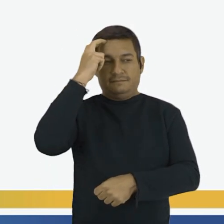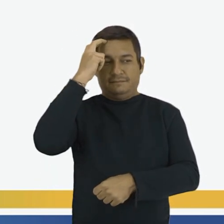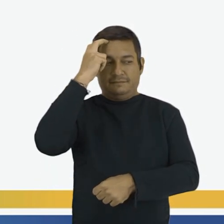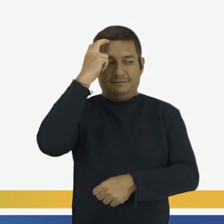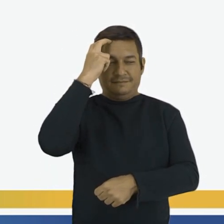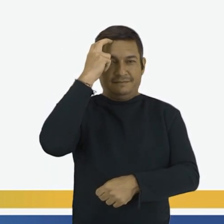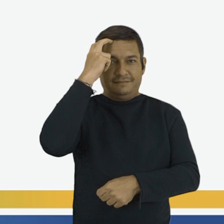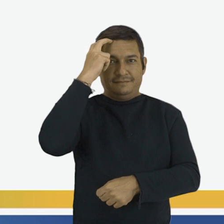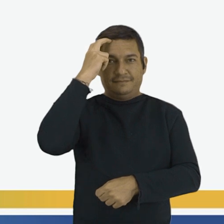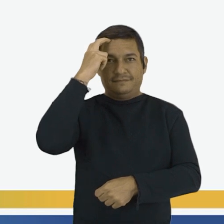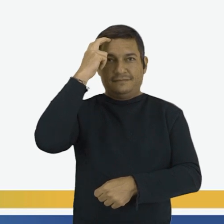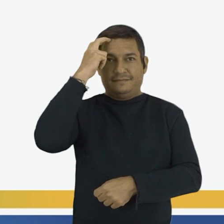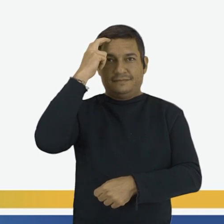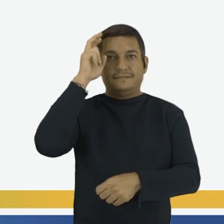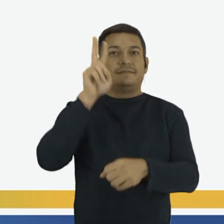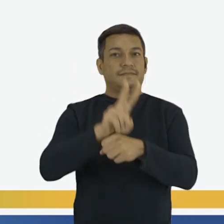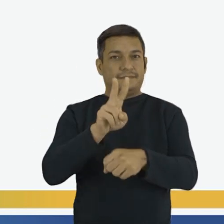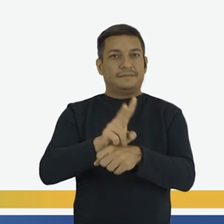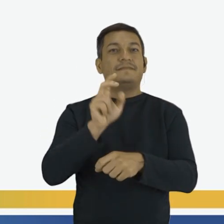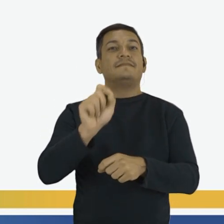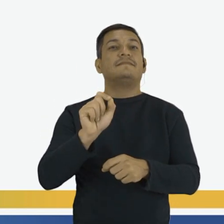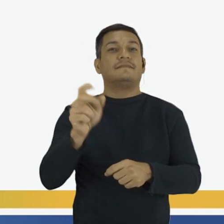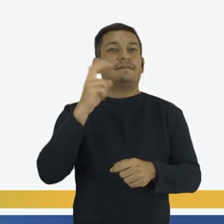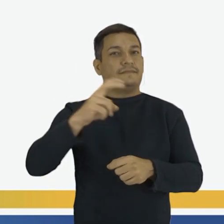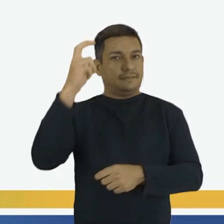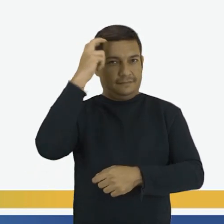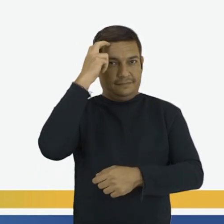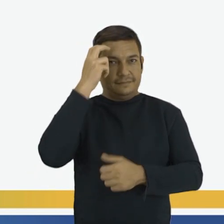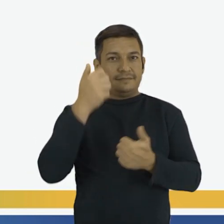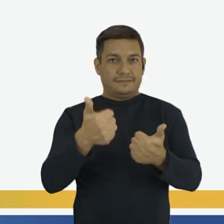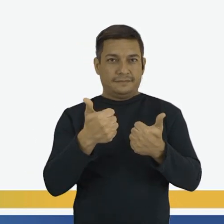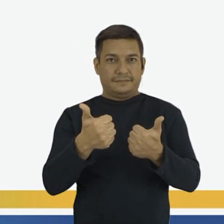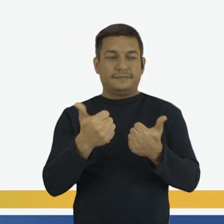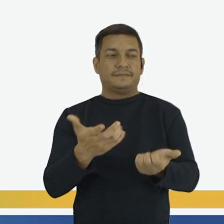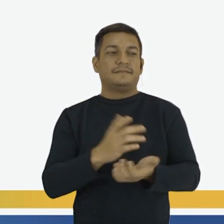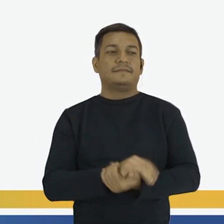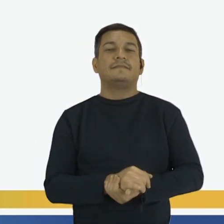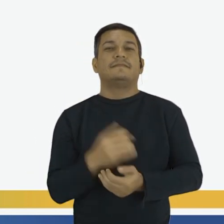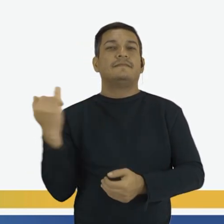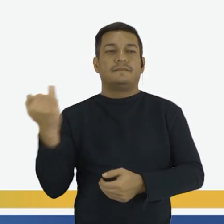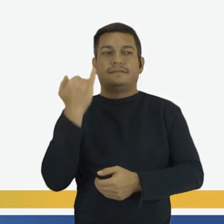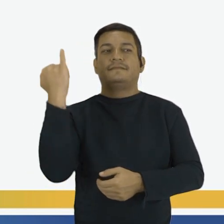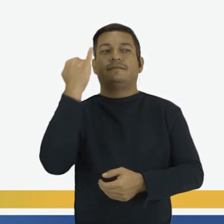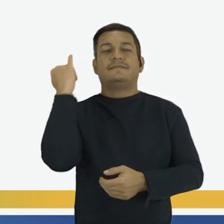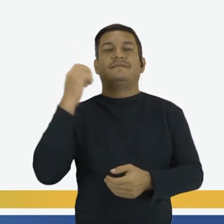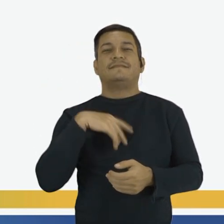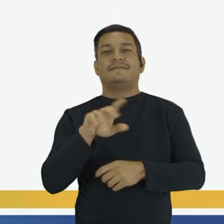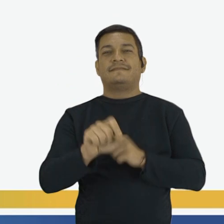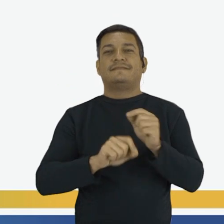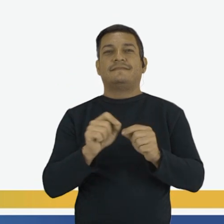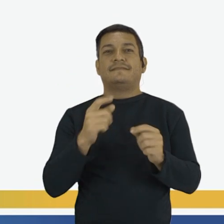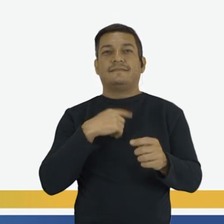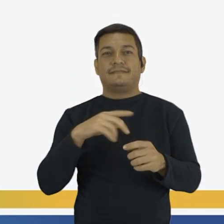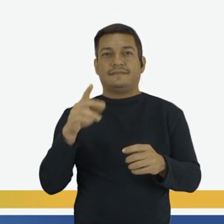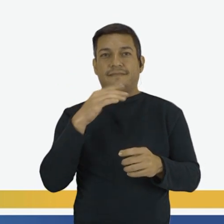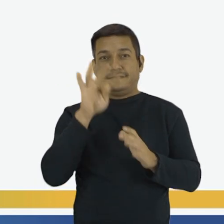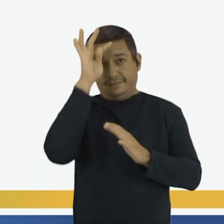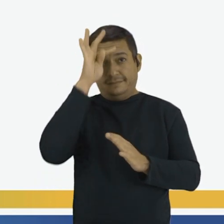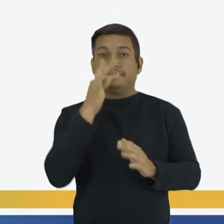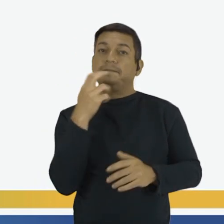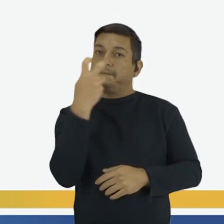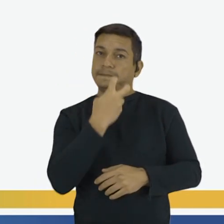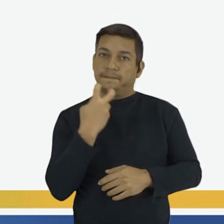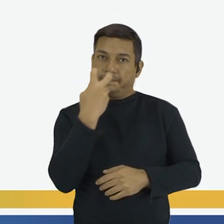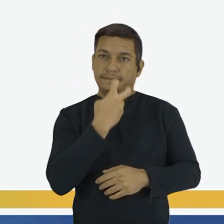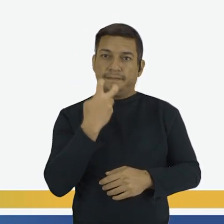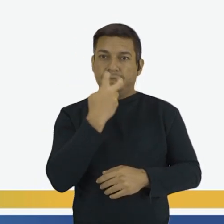vão preservar a sua cultura, tá? Então, a importância, a contribuição da tradição oral,